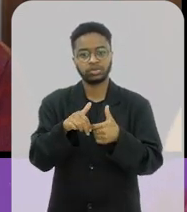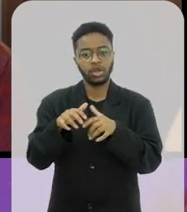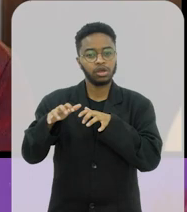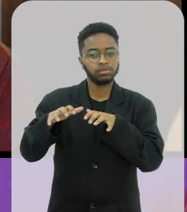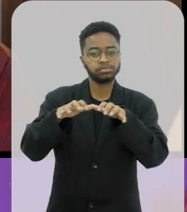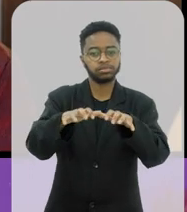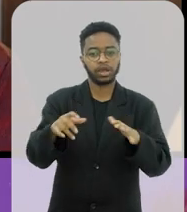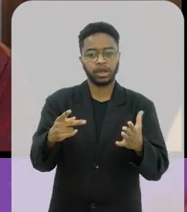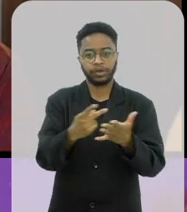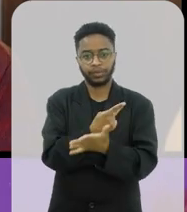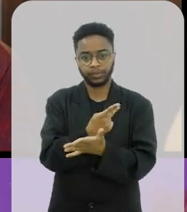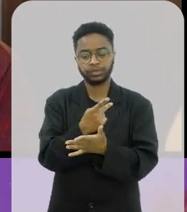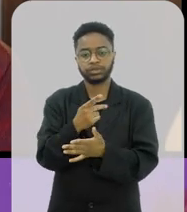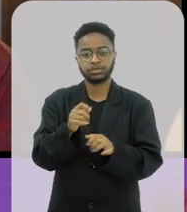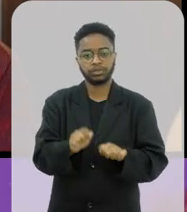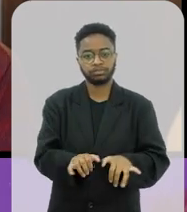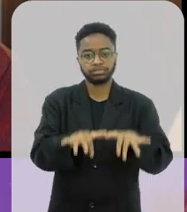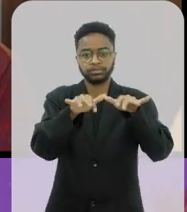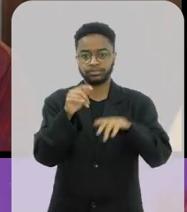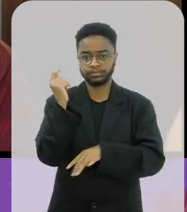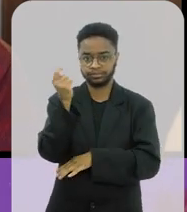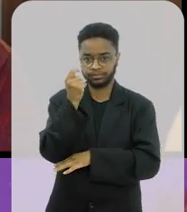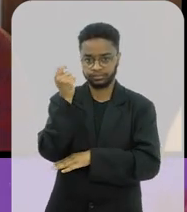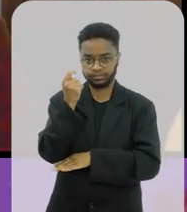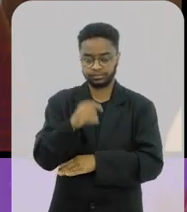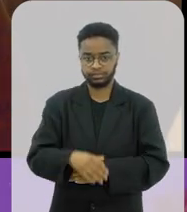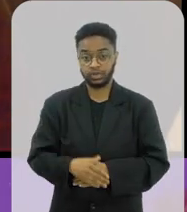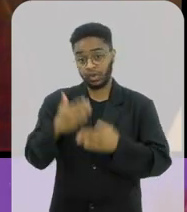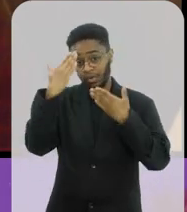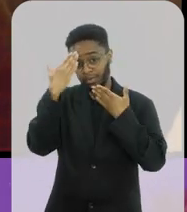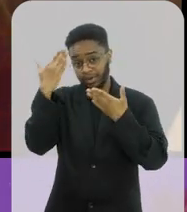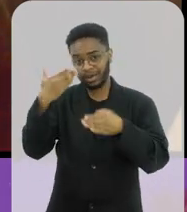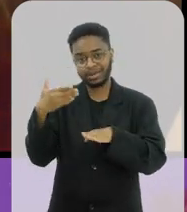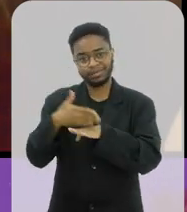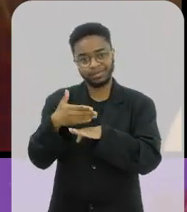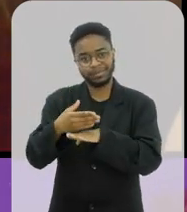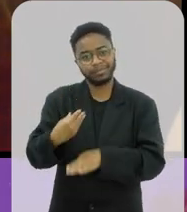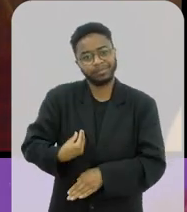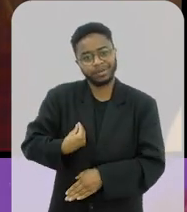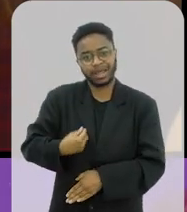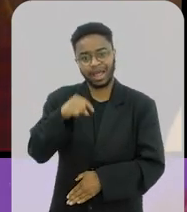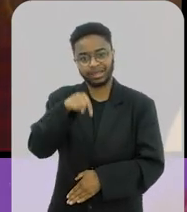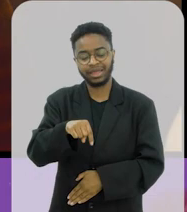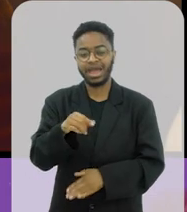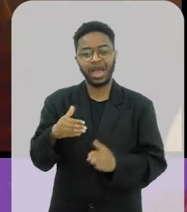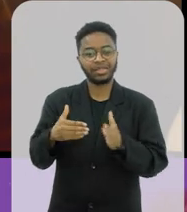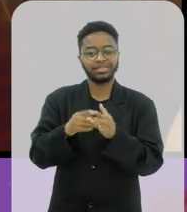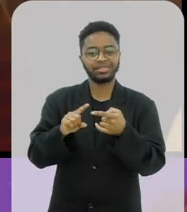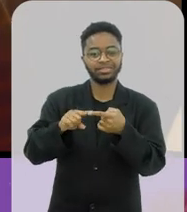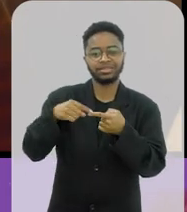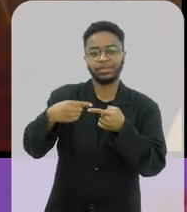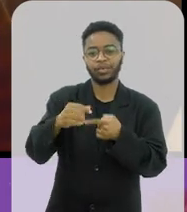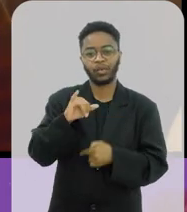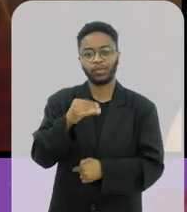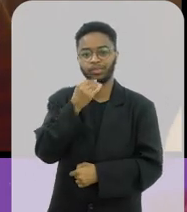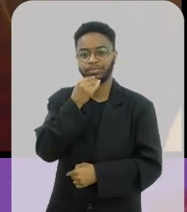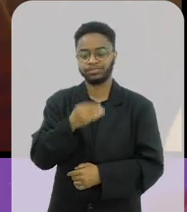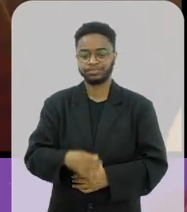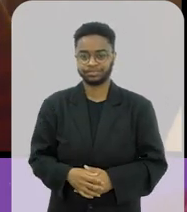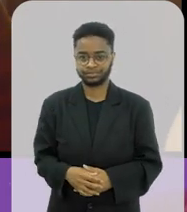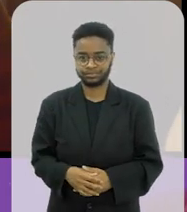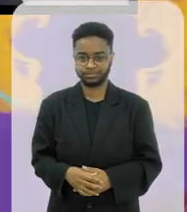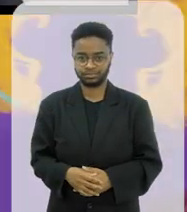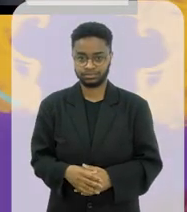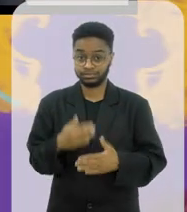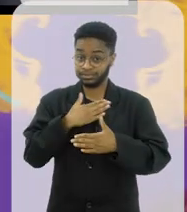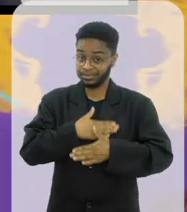da tragédia das chuvas, das enchentes no Rio Grande do Sul. Sérgio, obrigado pela sua presença e até a próxima